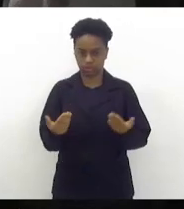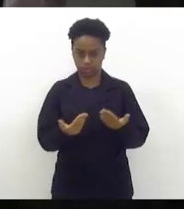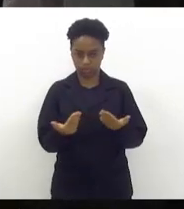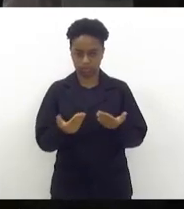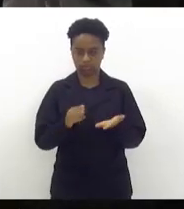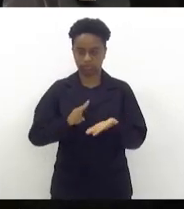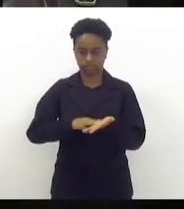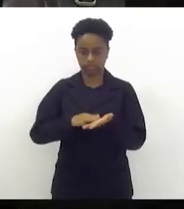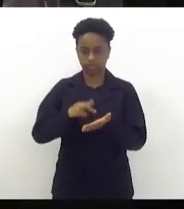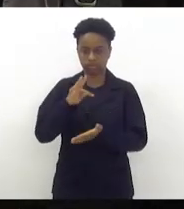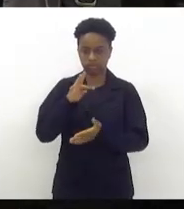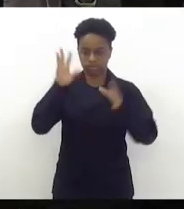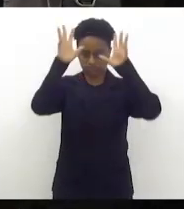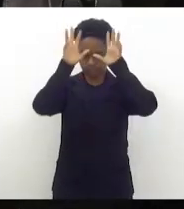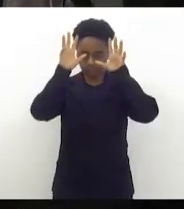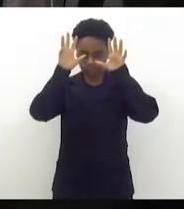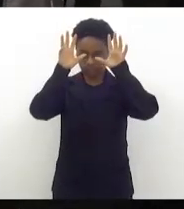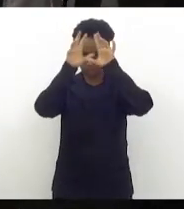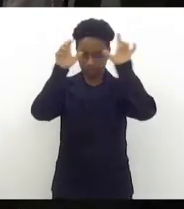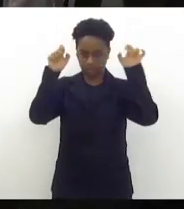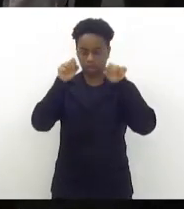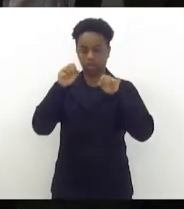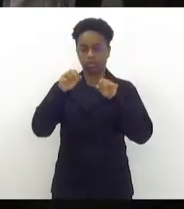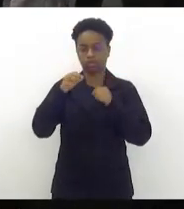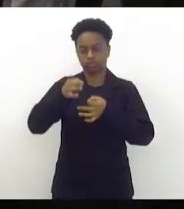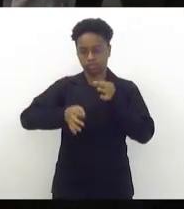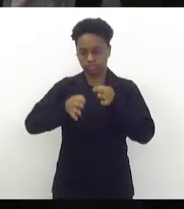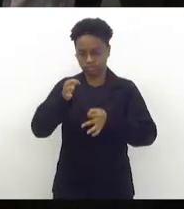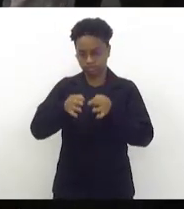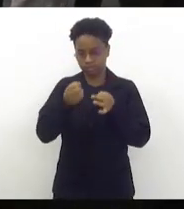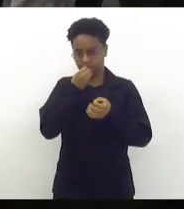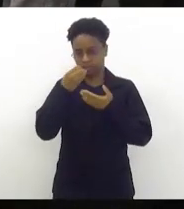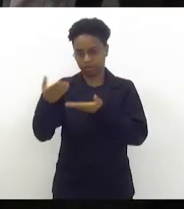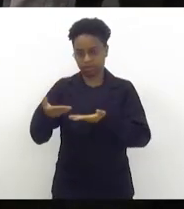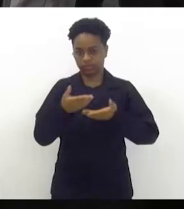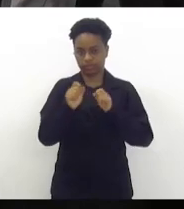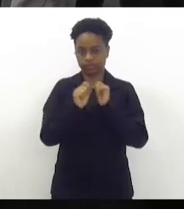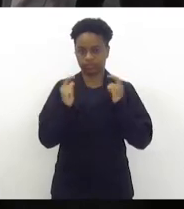nossos membros do TJ. Sejam sempre bem-vindos ao Poder Legislativo.